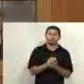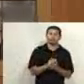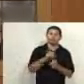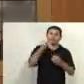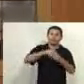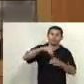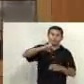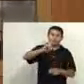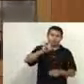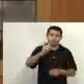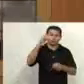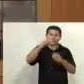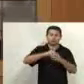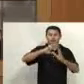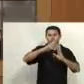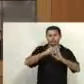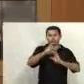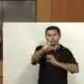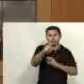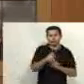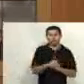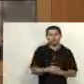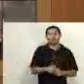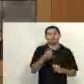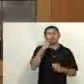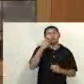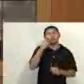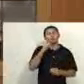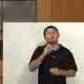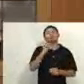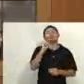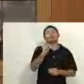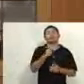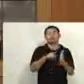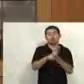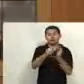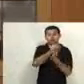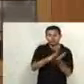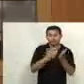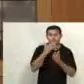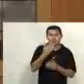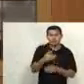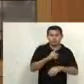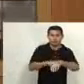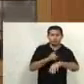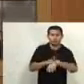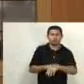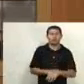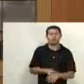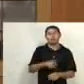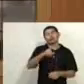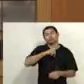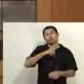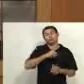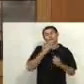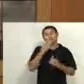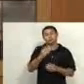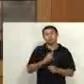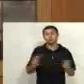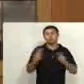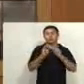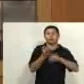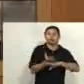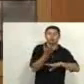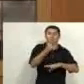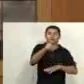minha média, coloco a variável X e verifico o que o exercício está pedindo naquele momento. Se ele estiver pedindo valor, por exemplo,